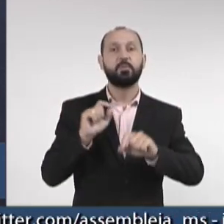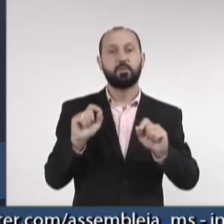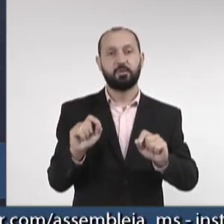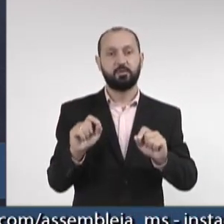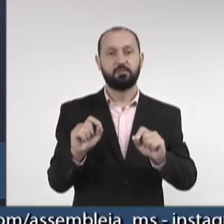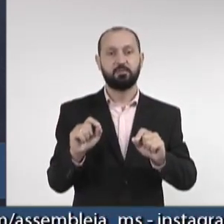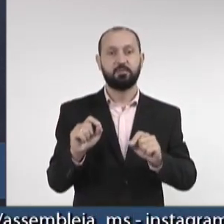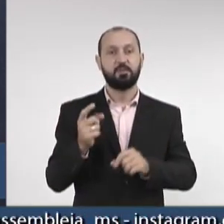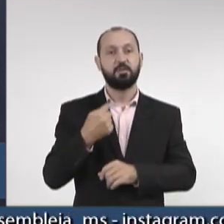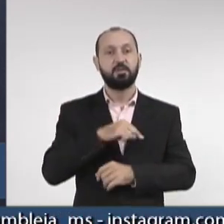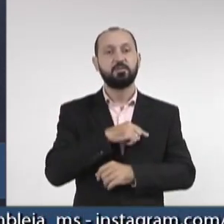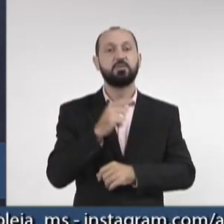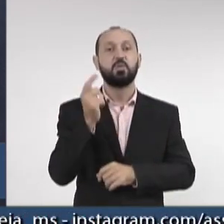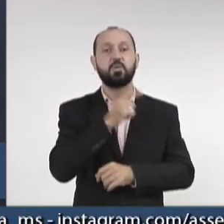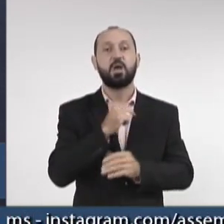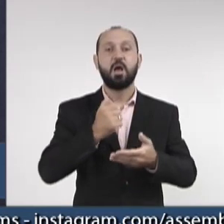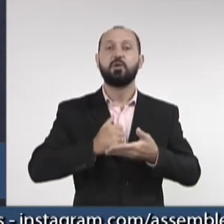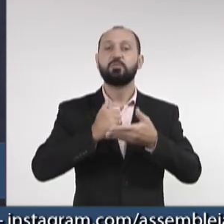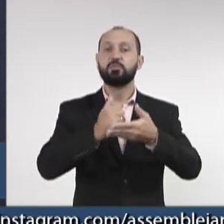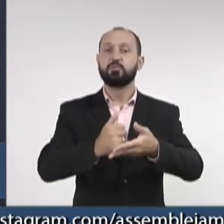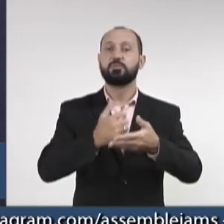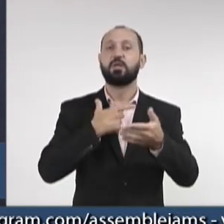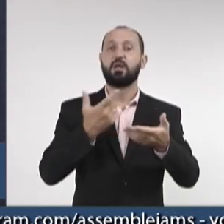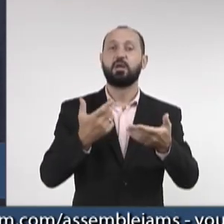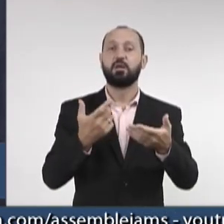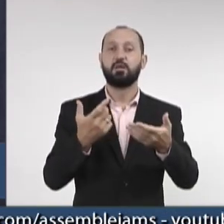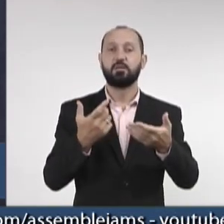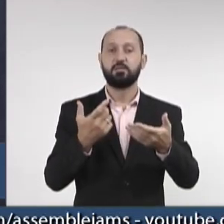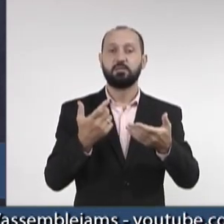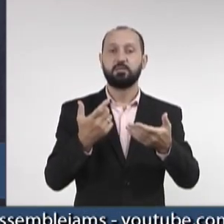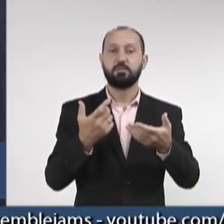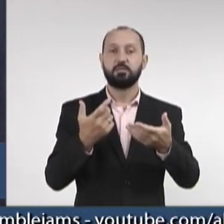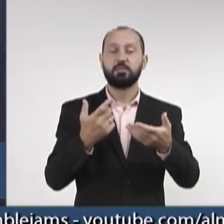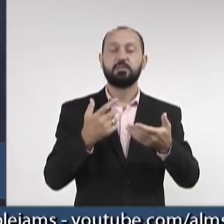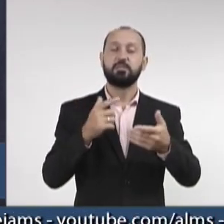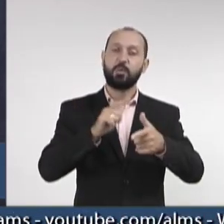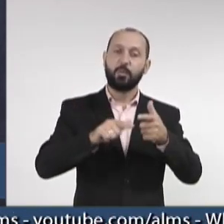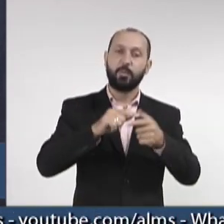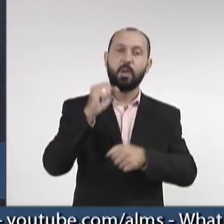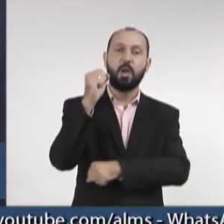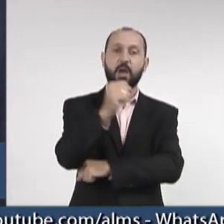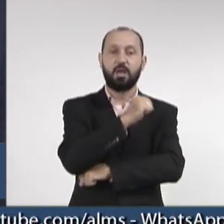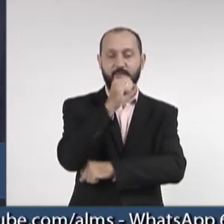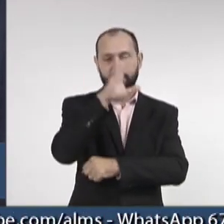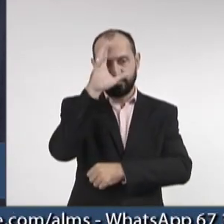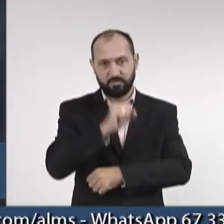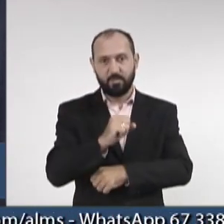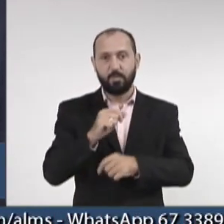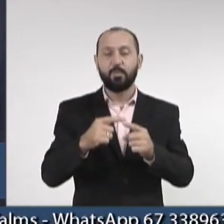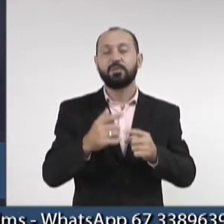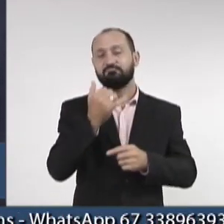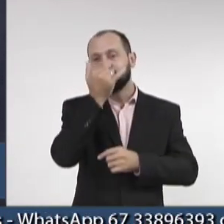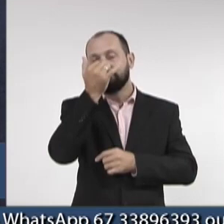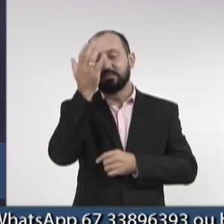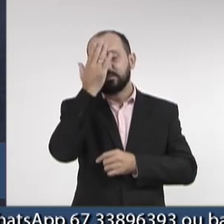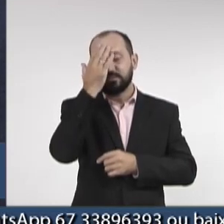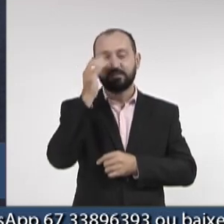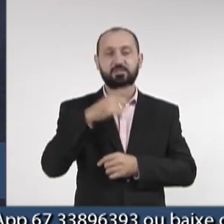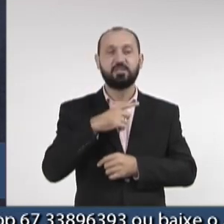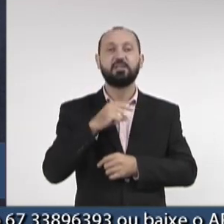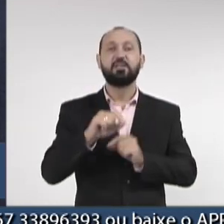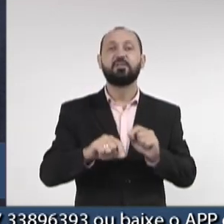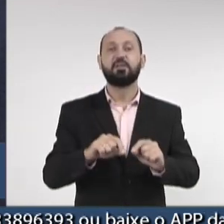caminho que nós estamos direcionando, tanto nós aqui da Frente Parlamentar do Agronegócio, quanto o senhor